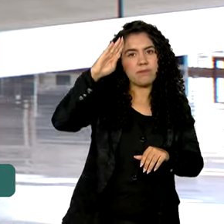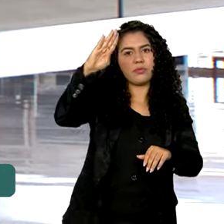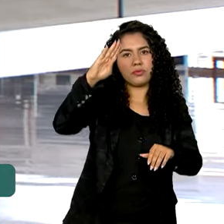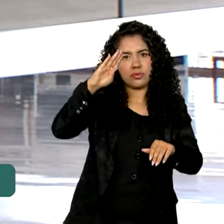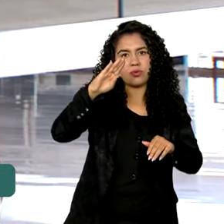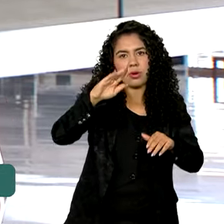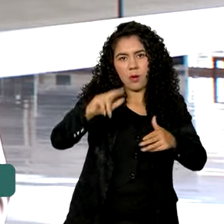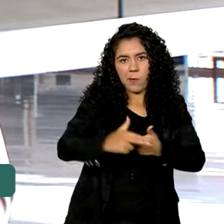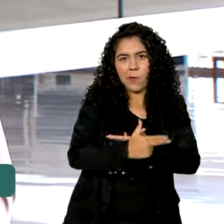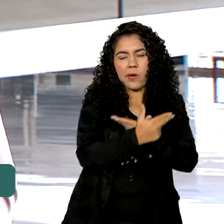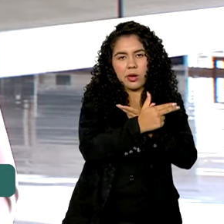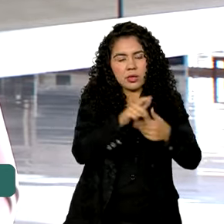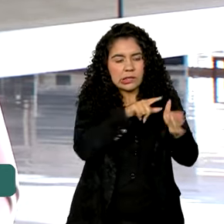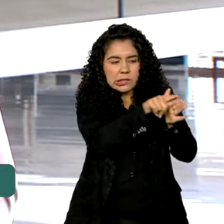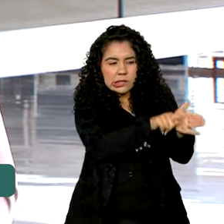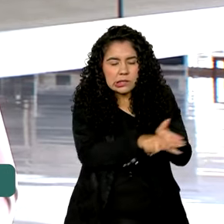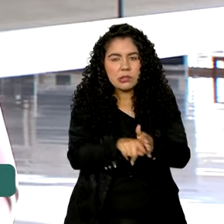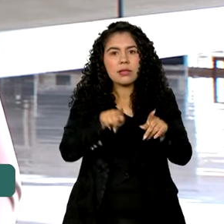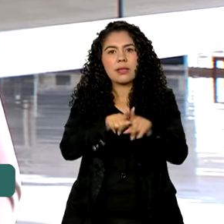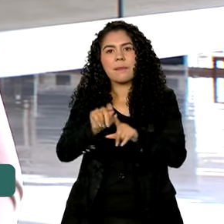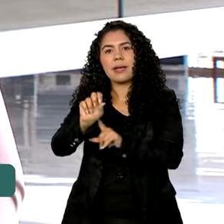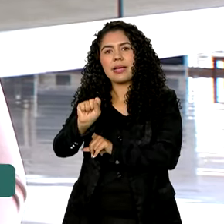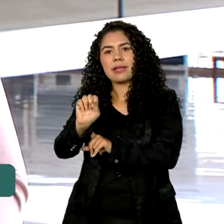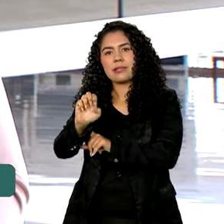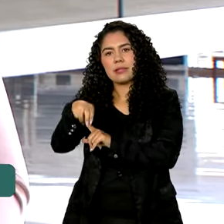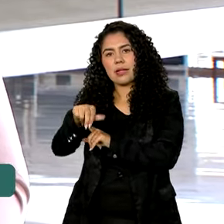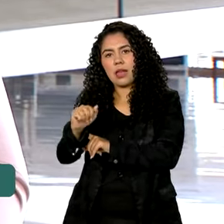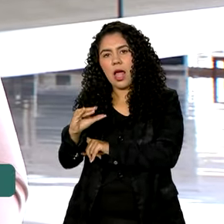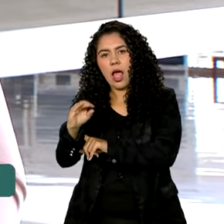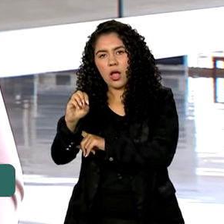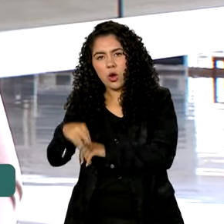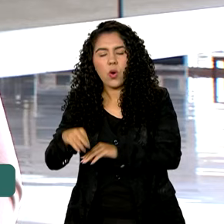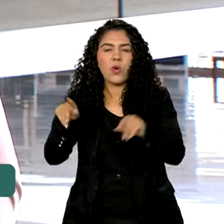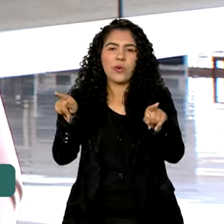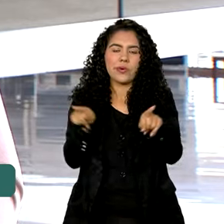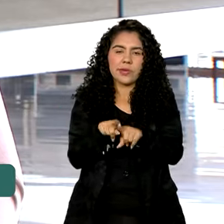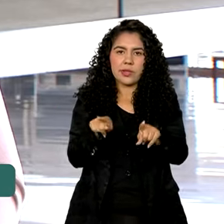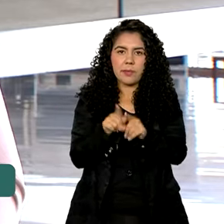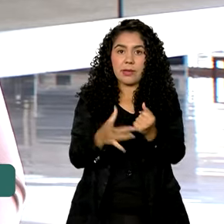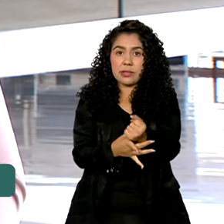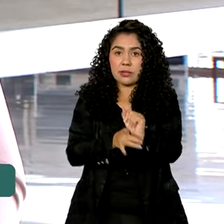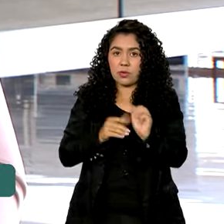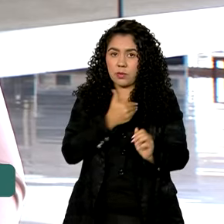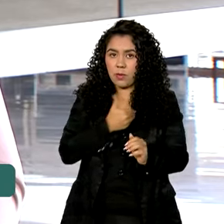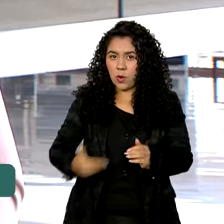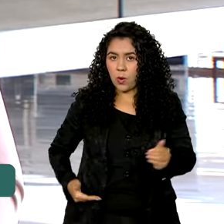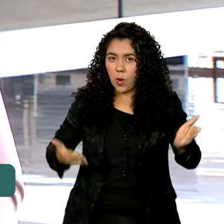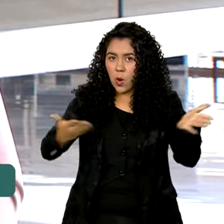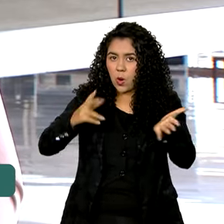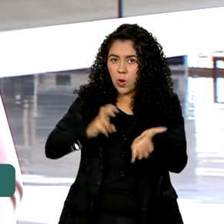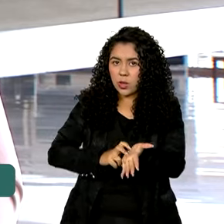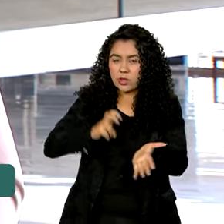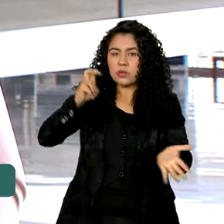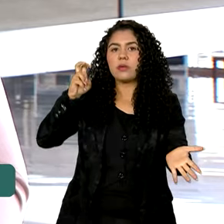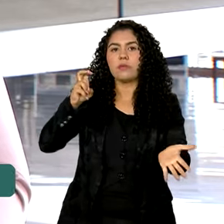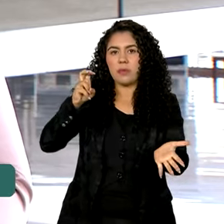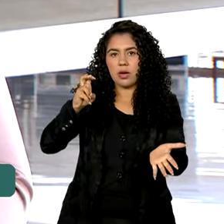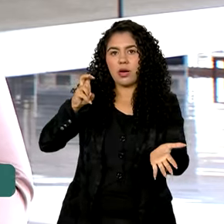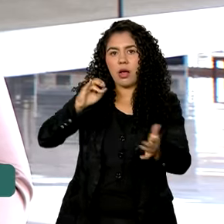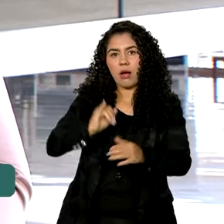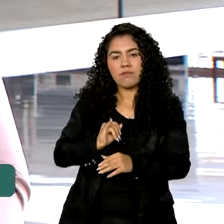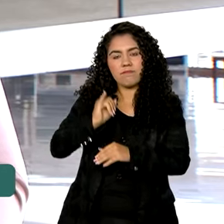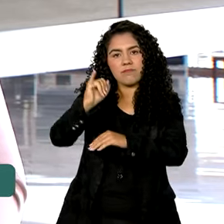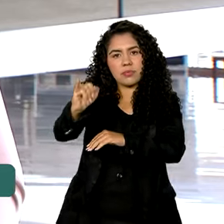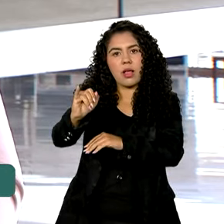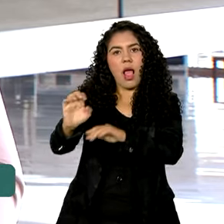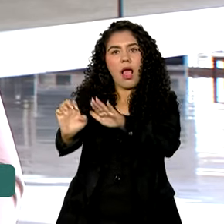do Consumidor a senacon do Ministério da Justiça e Segurança Pública também ficou nesta manhã a empresa a companhia voips que